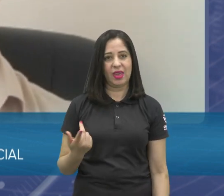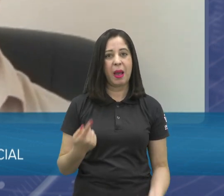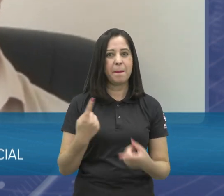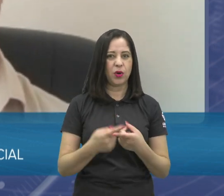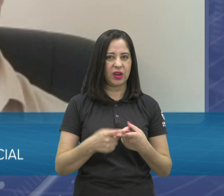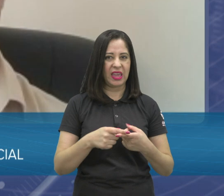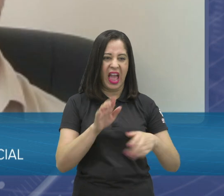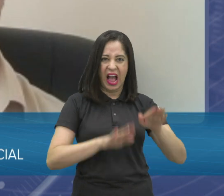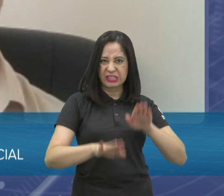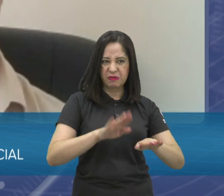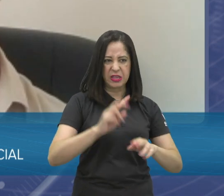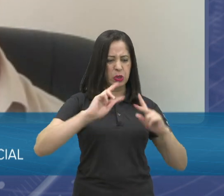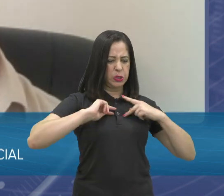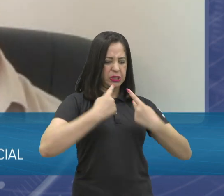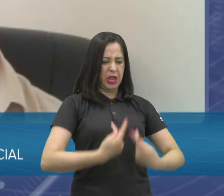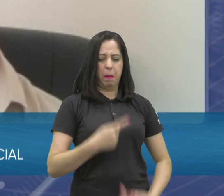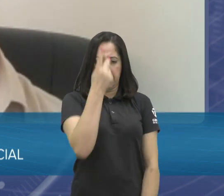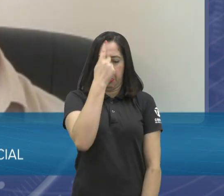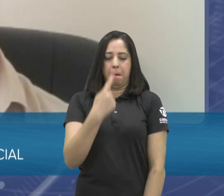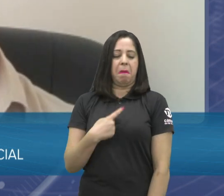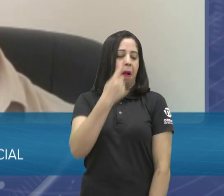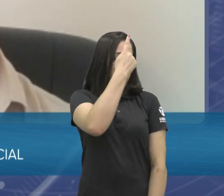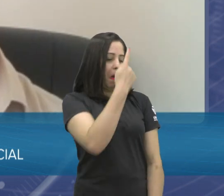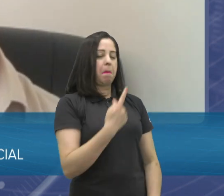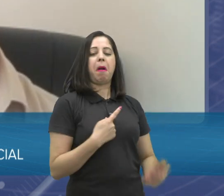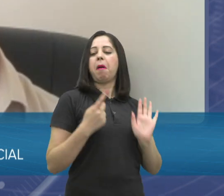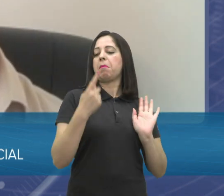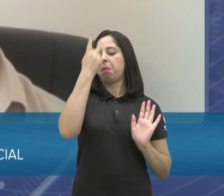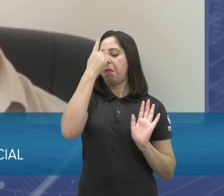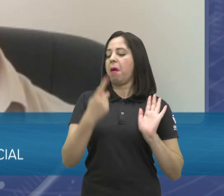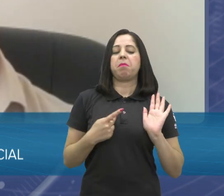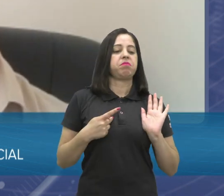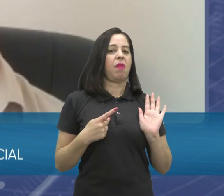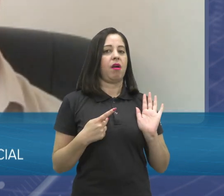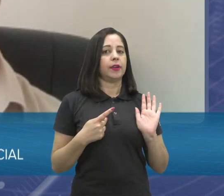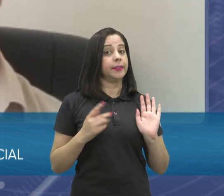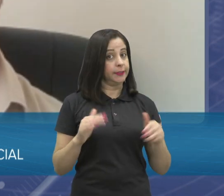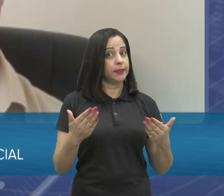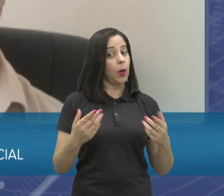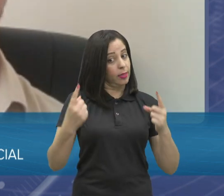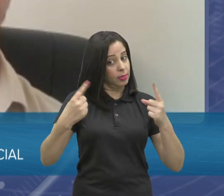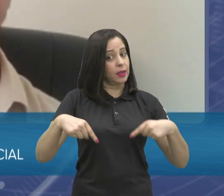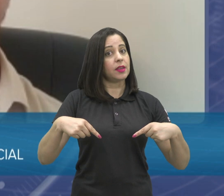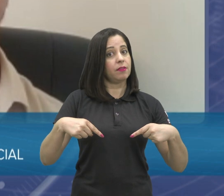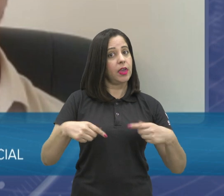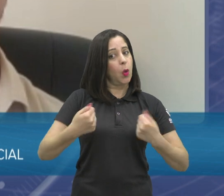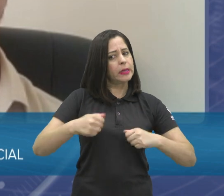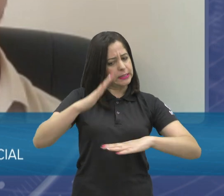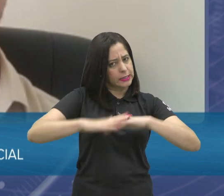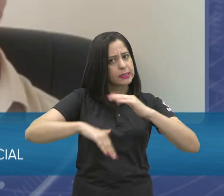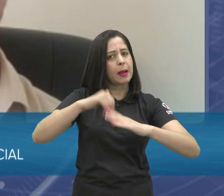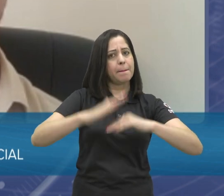ser humano, por vezes, ele é muito individualista também, né, Rafael? Então, se torna ainda mais um desafio que a gente